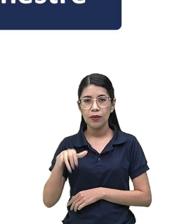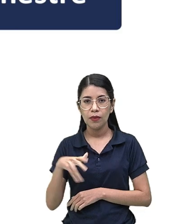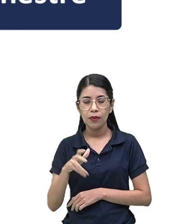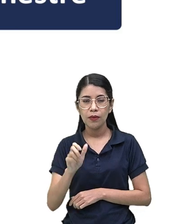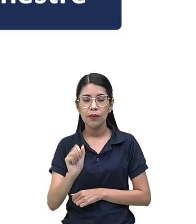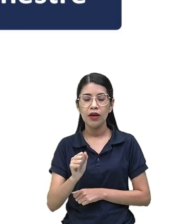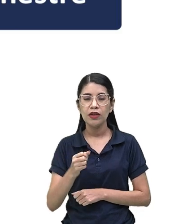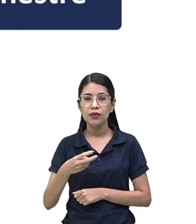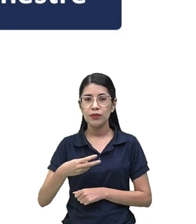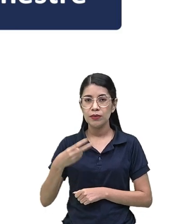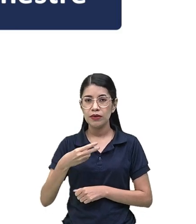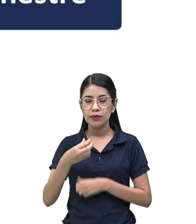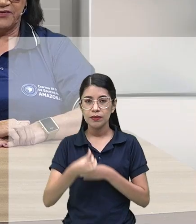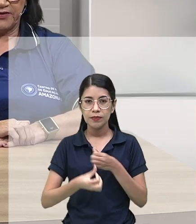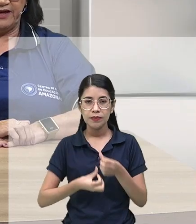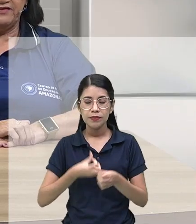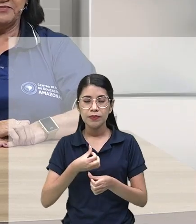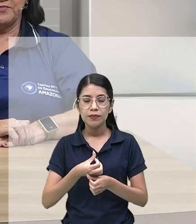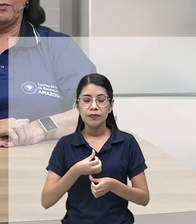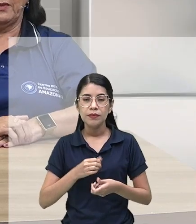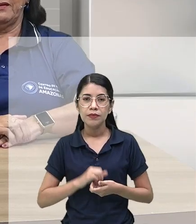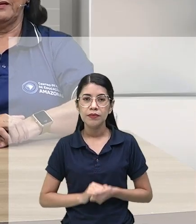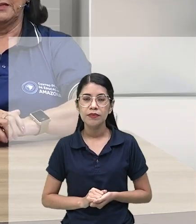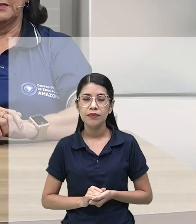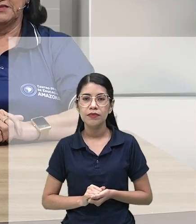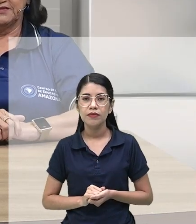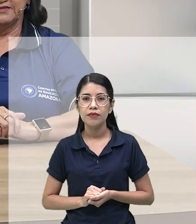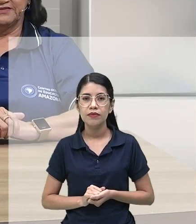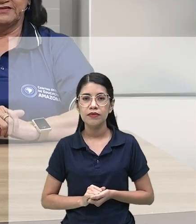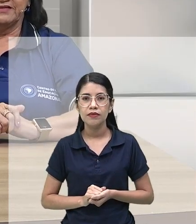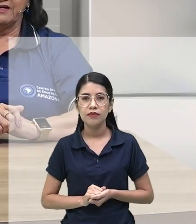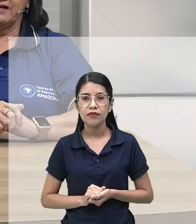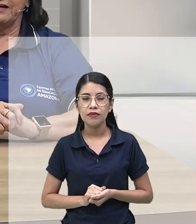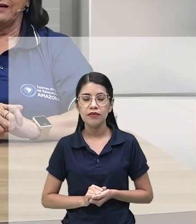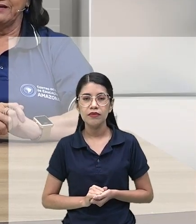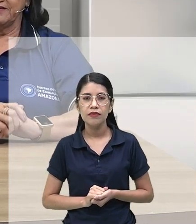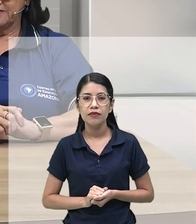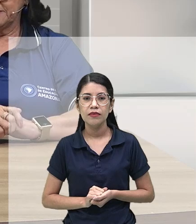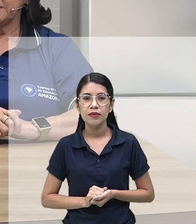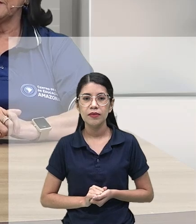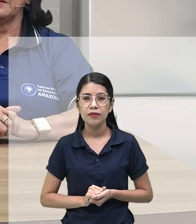para esse segundo semestre. Ok? Vamos lá.